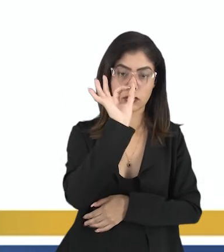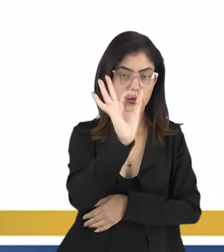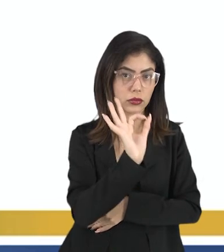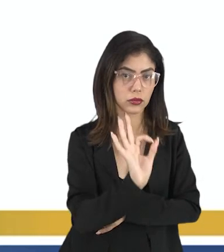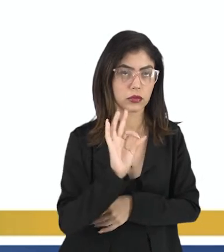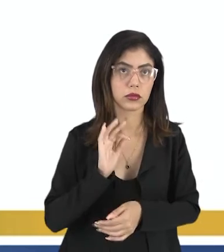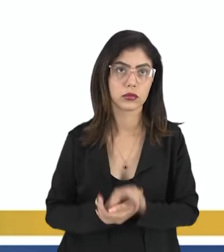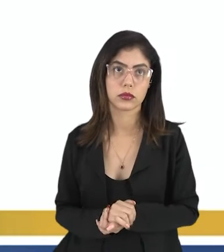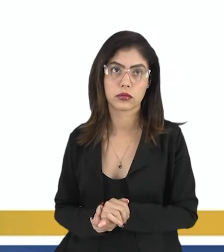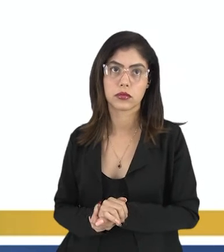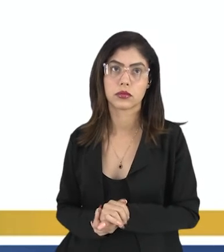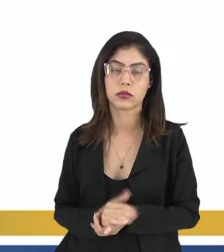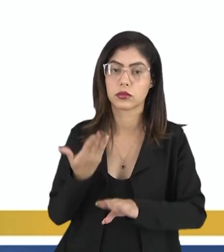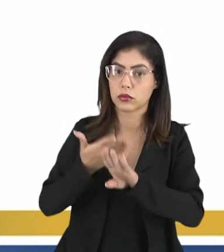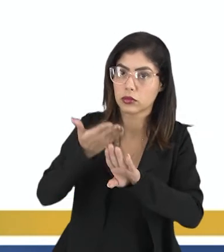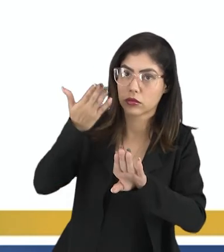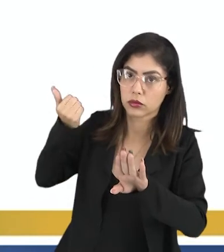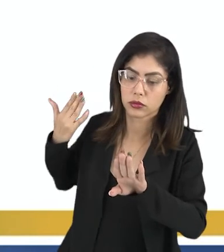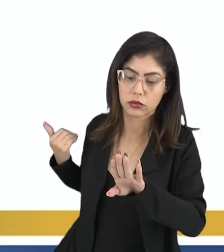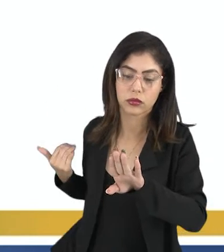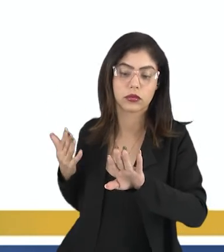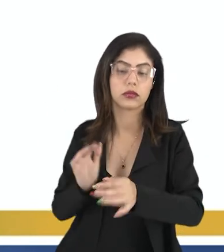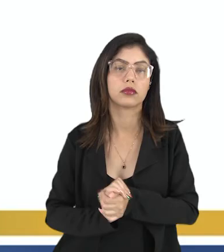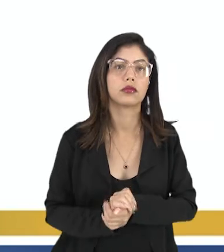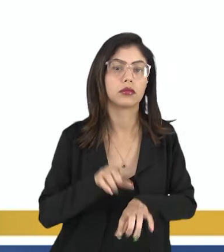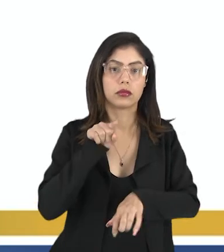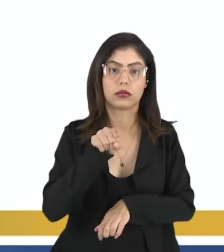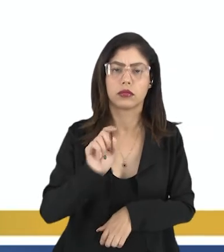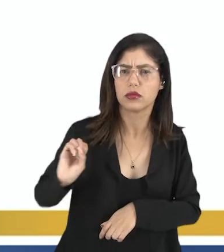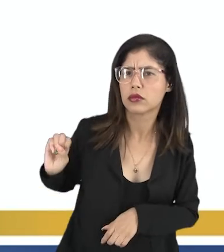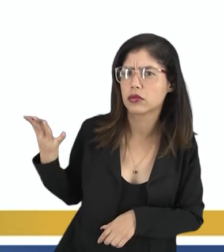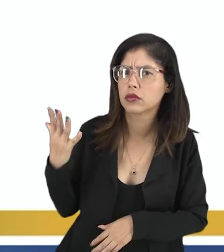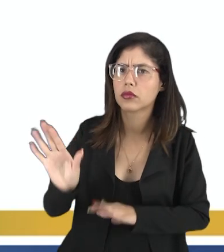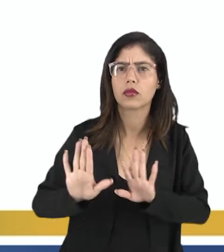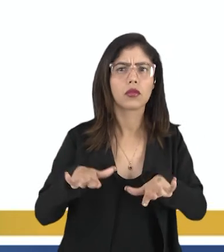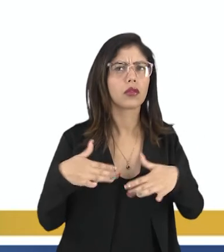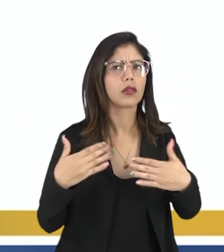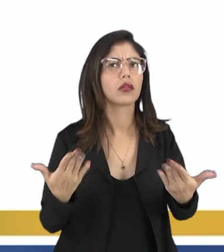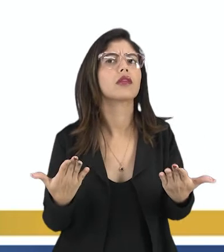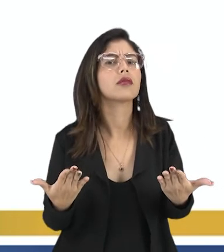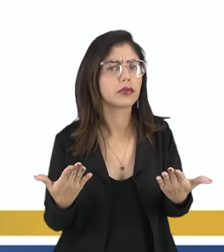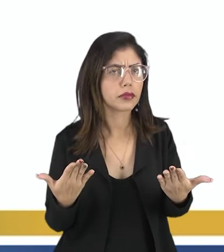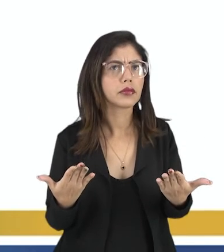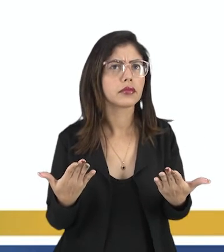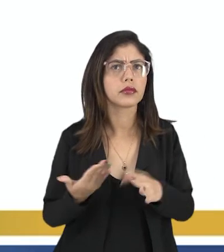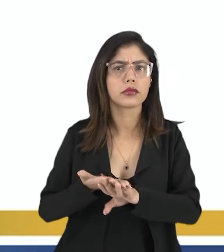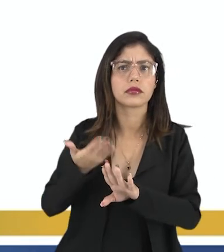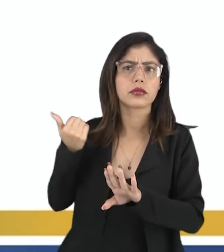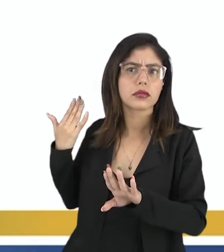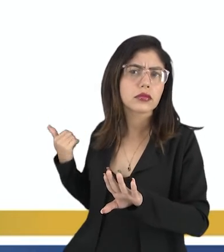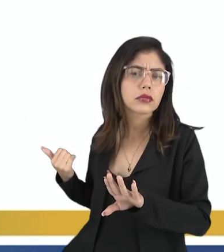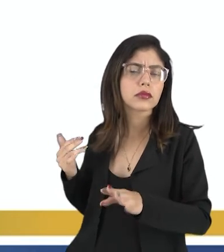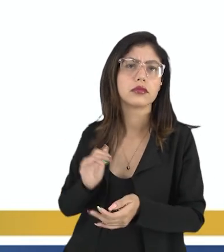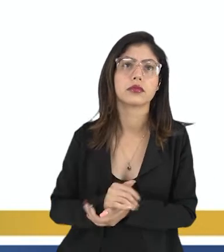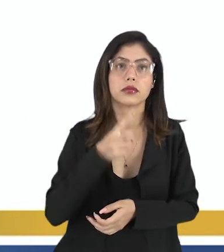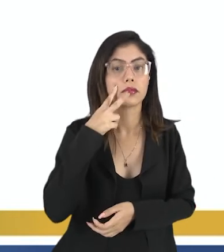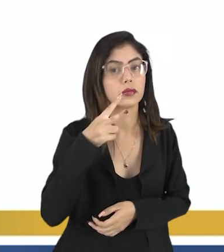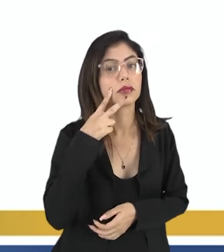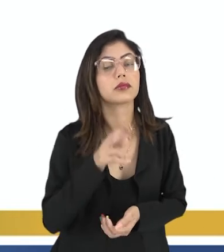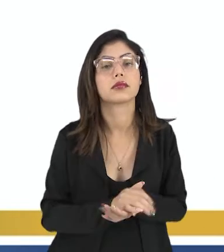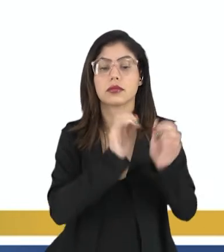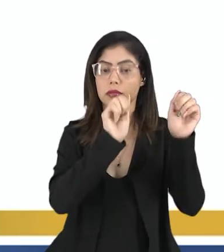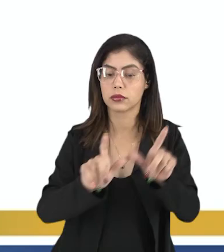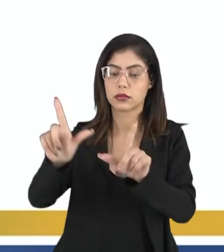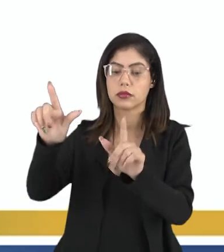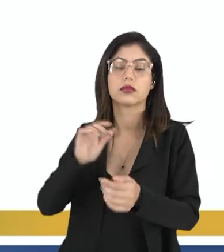2% do montante anterior. Então, nesse caso, qual será 2% do montante anterior? E aí vocês estão vendo na